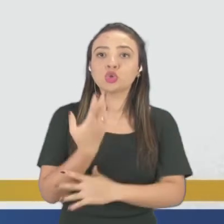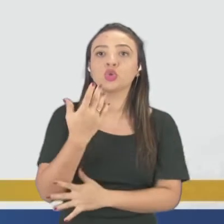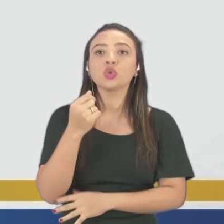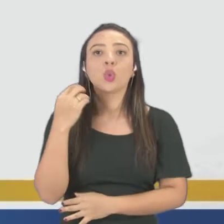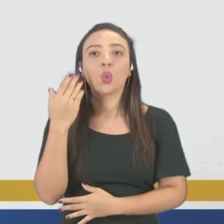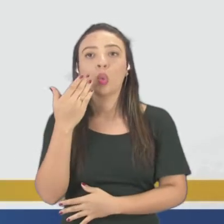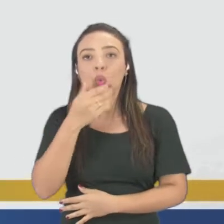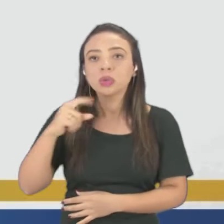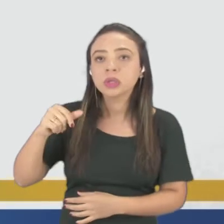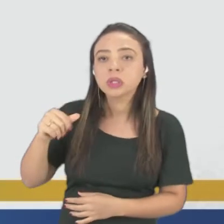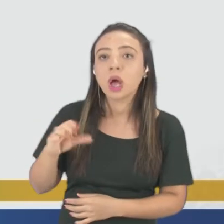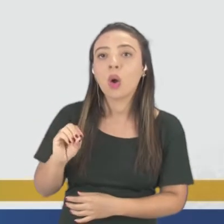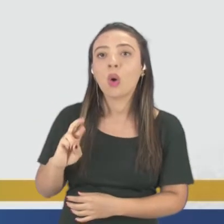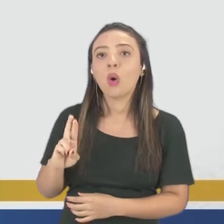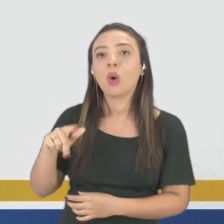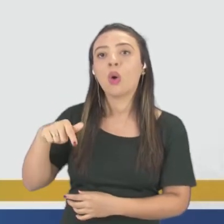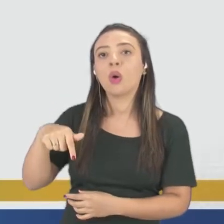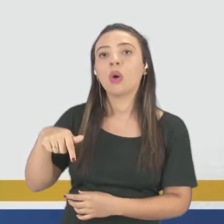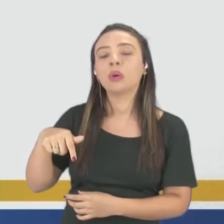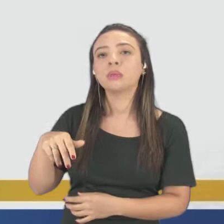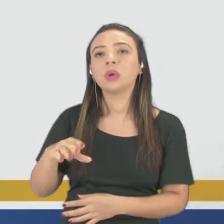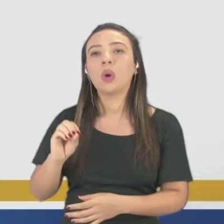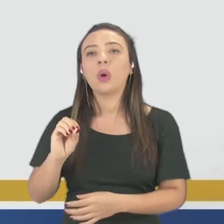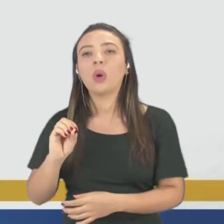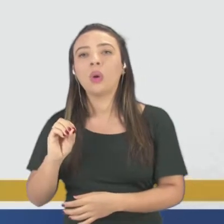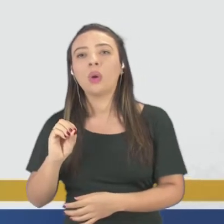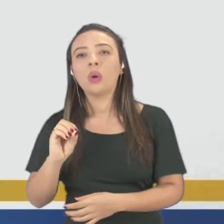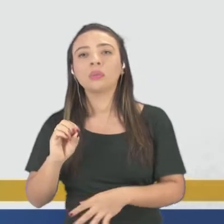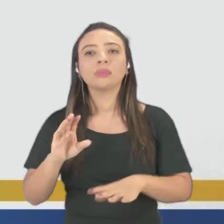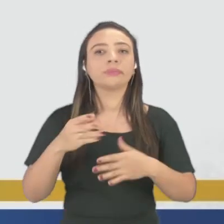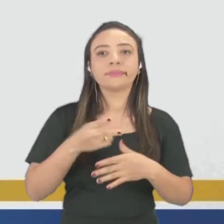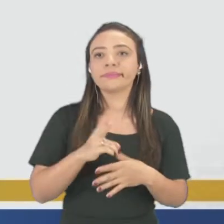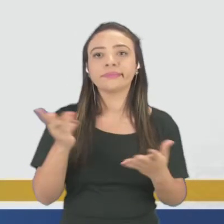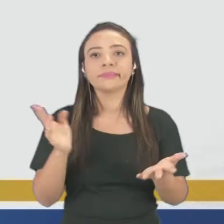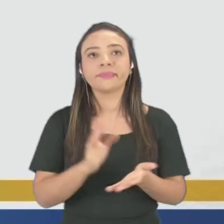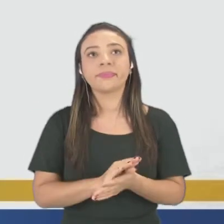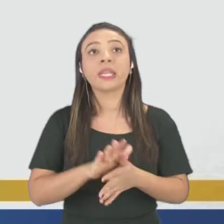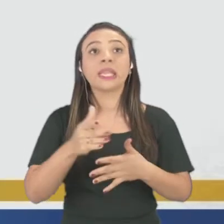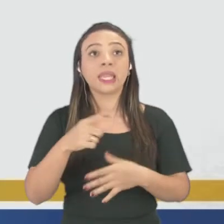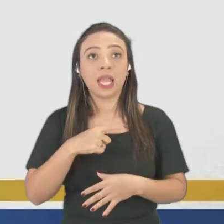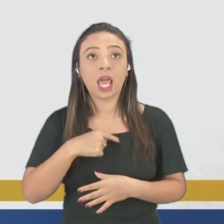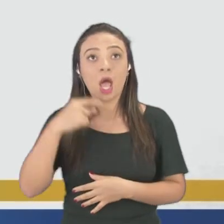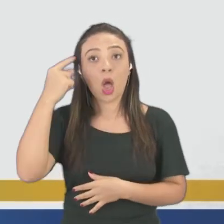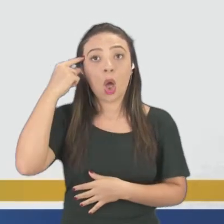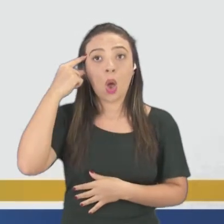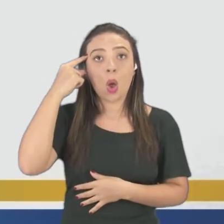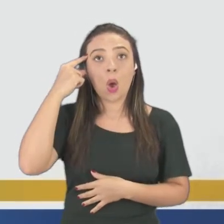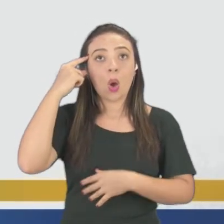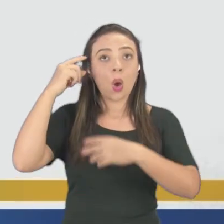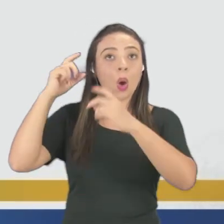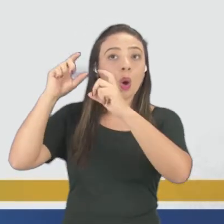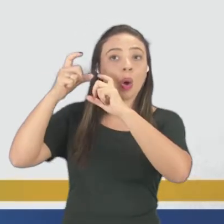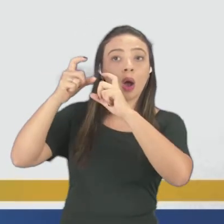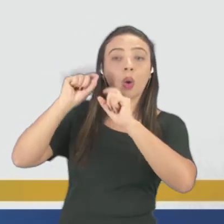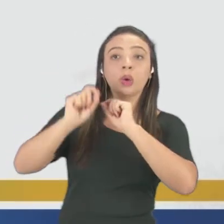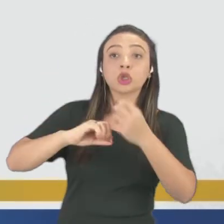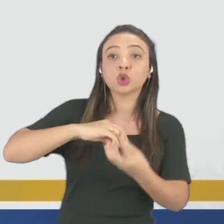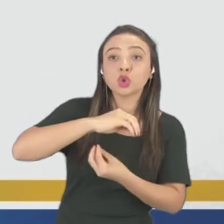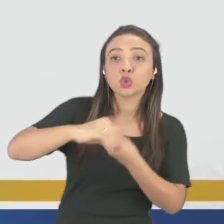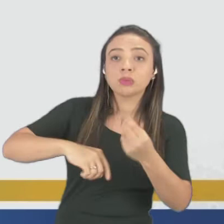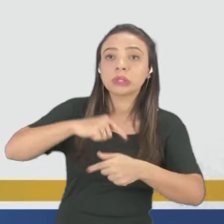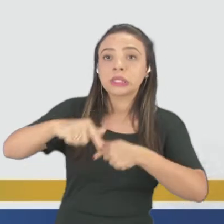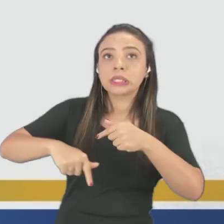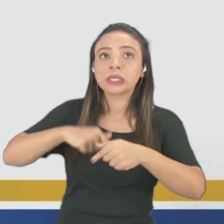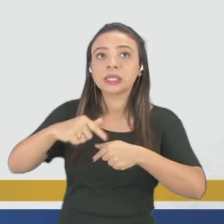orgânicos Beleza agora nós vamos falar de outra função neurotransmissores são substâncias químicas produzidas